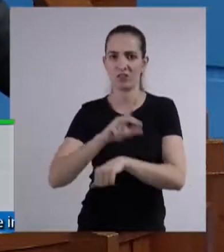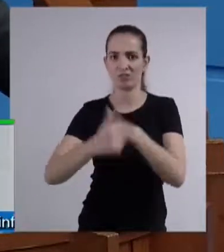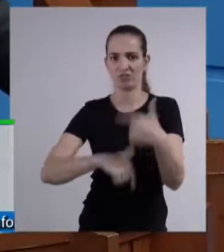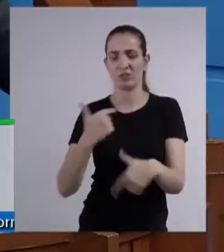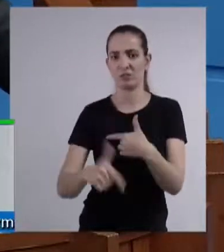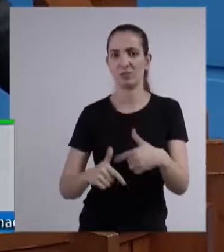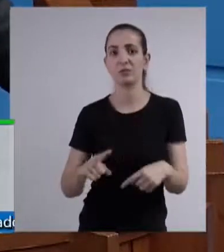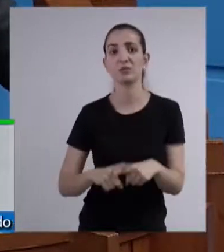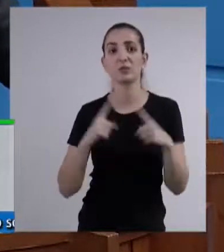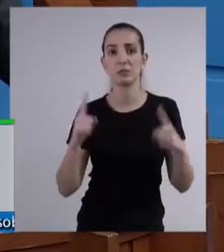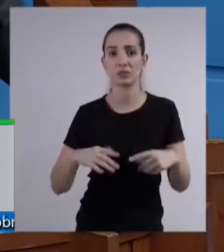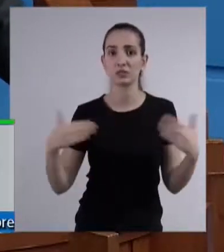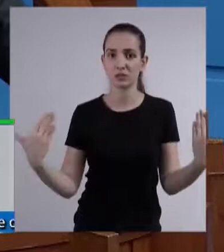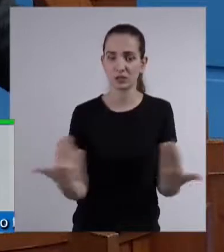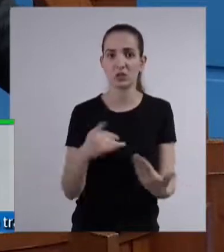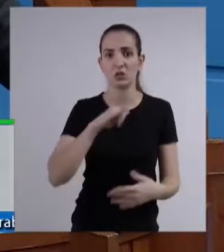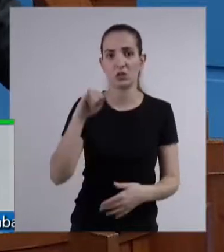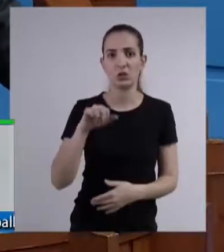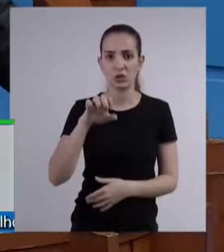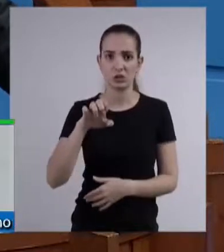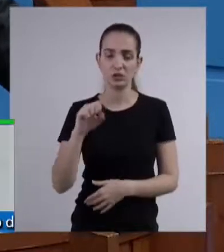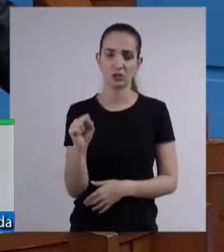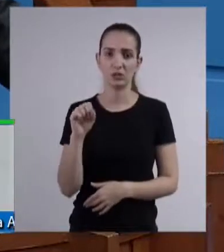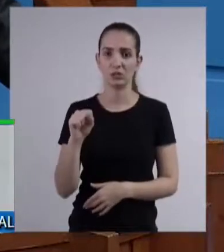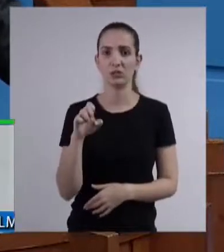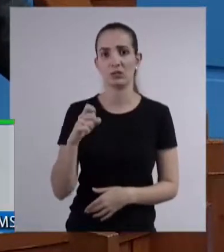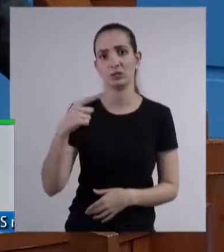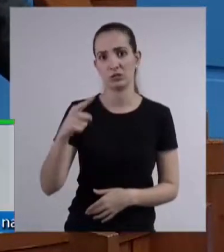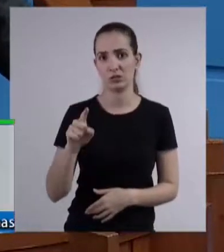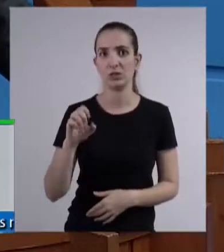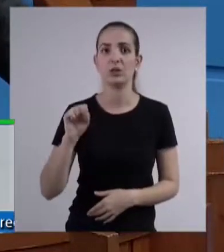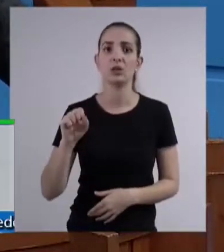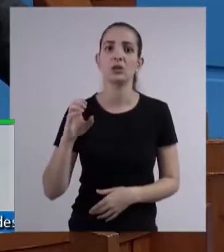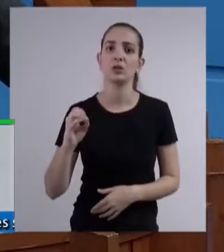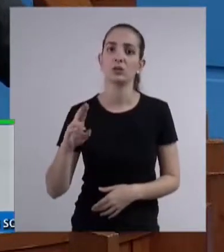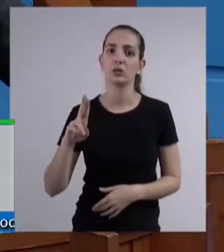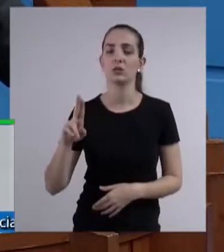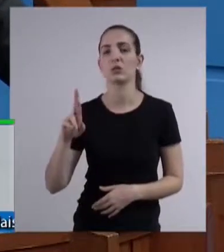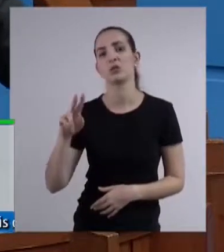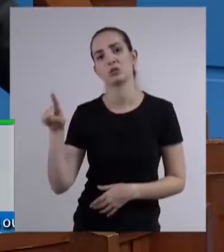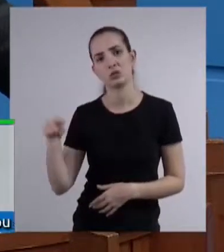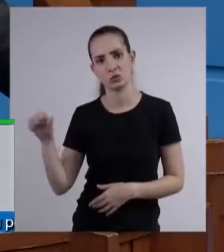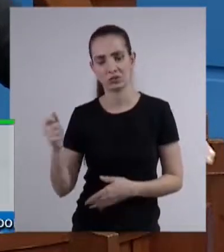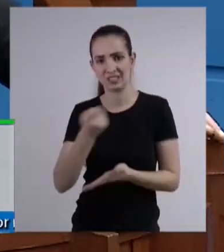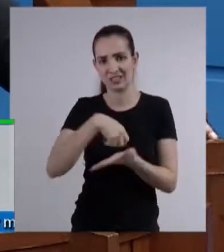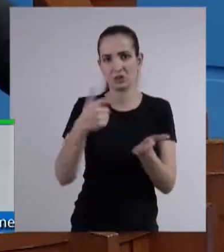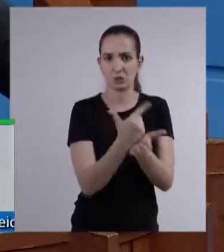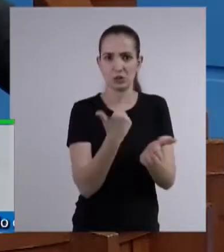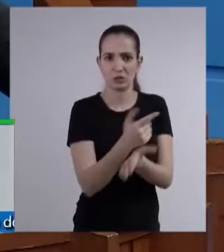Mas, segundo Gessé Souza, um intelectual que escreveu o livro A Elite do Atraso,